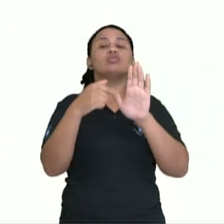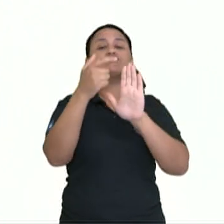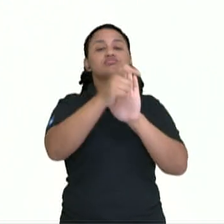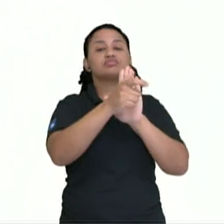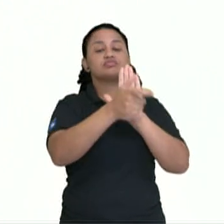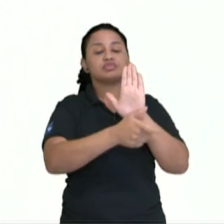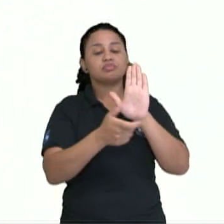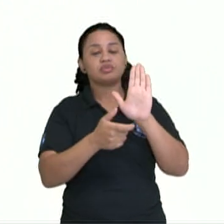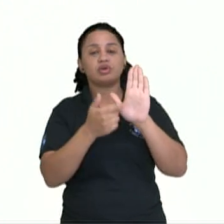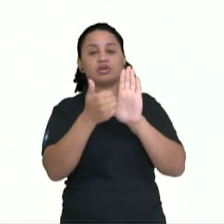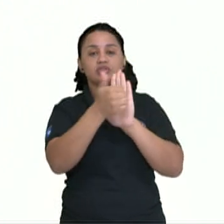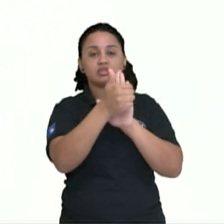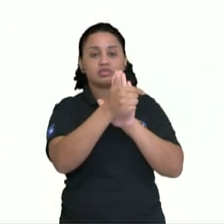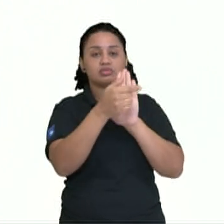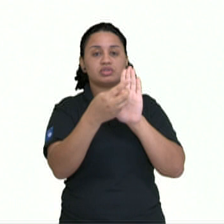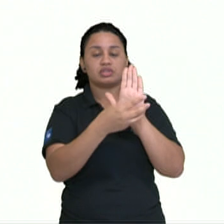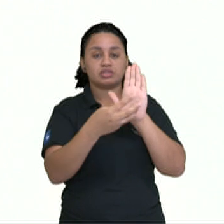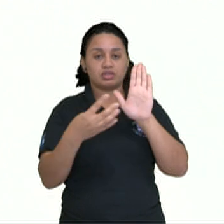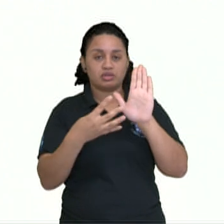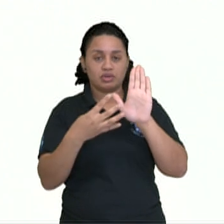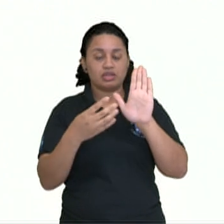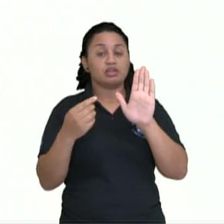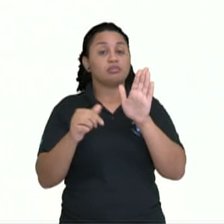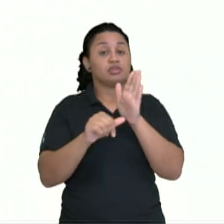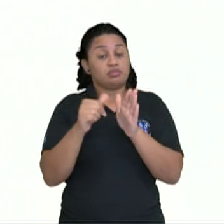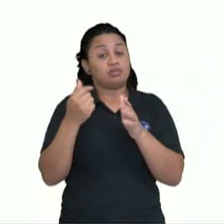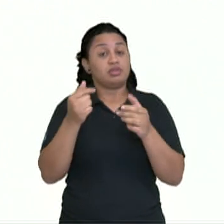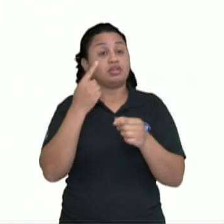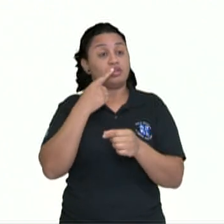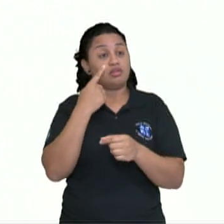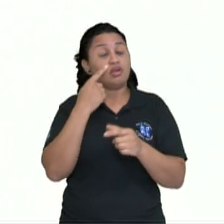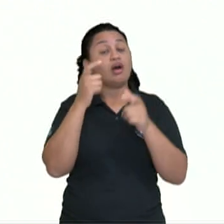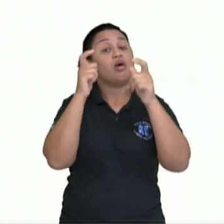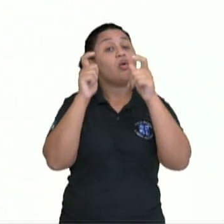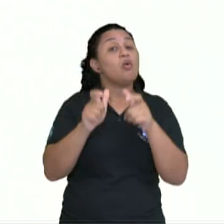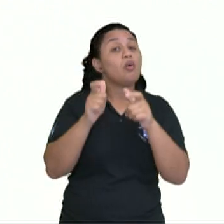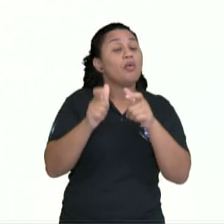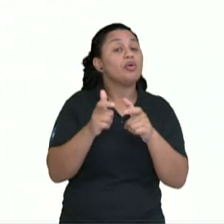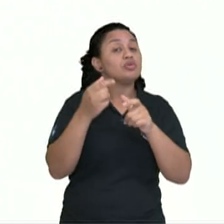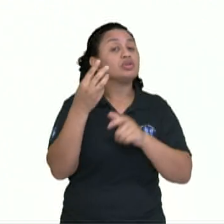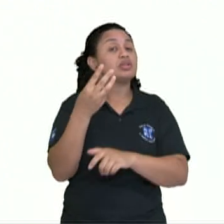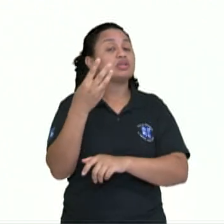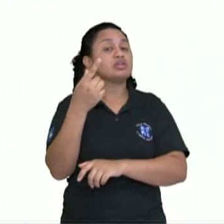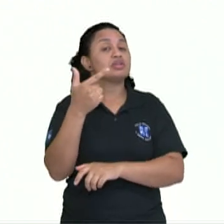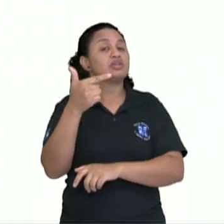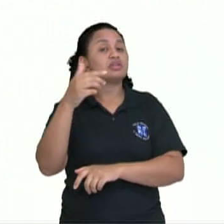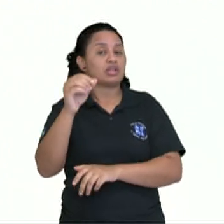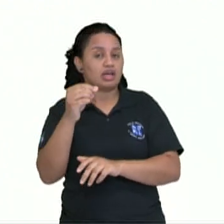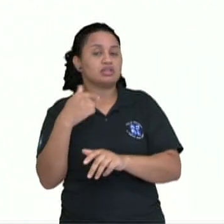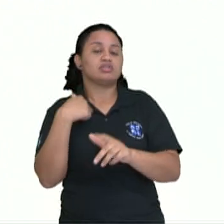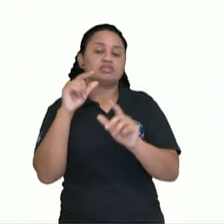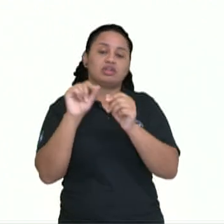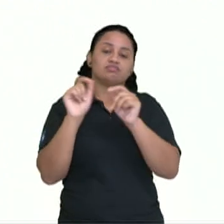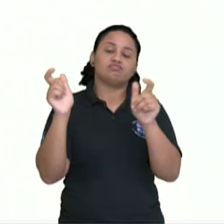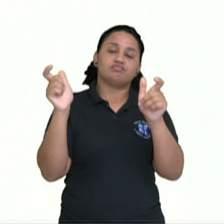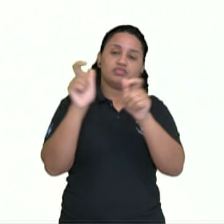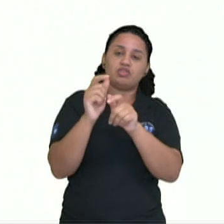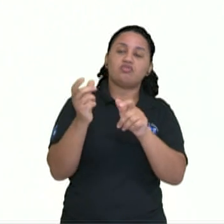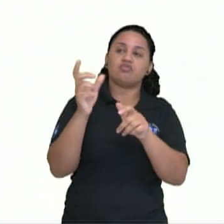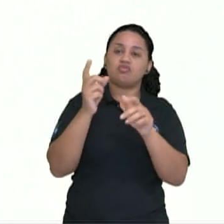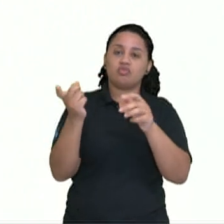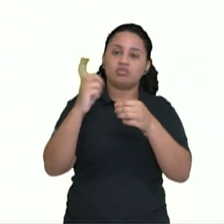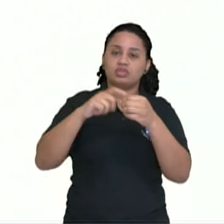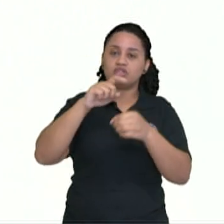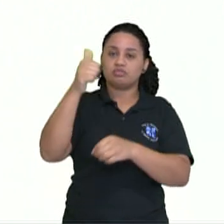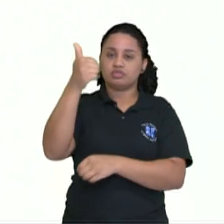quadrantes. Primeira coisa é você olhar em qual quadrante que está o ângulo de 310 graus. Faz a redução e depois você